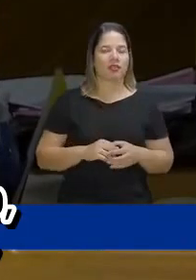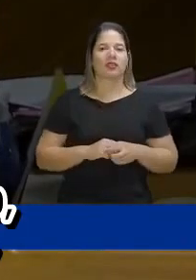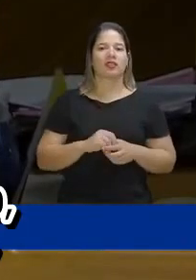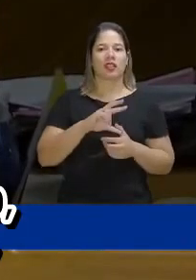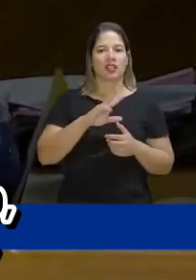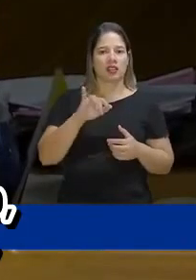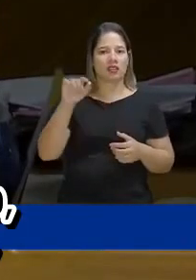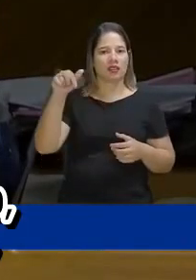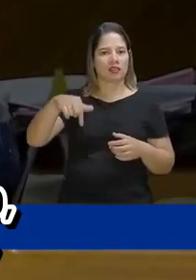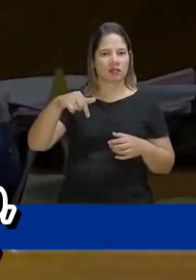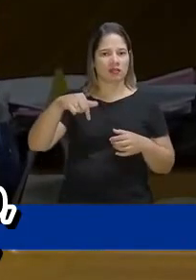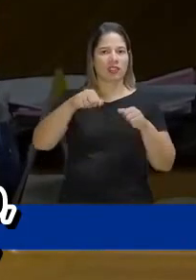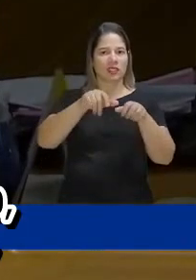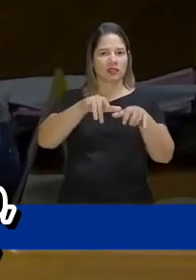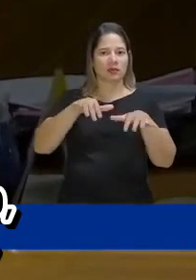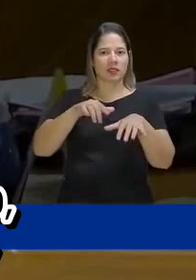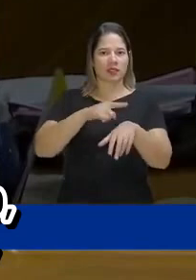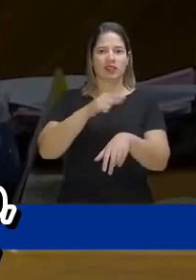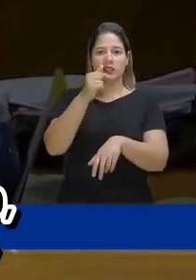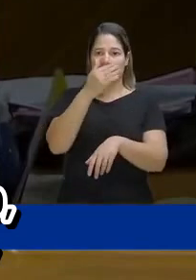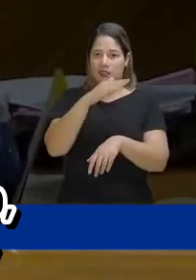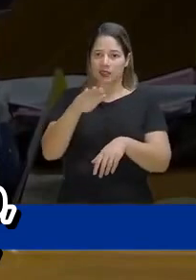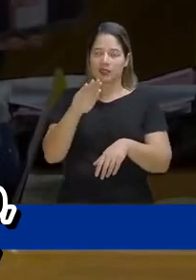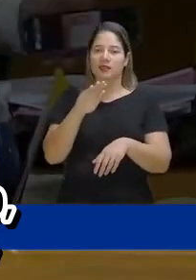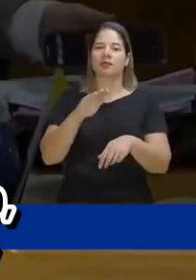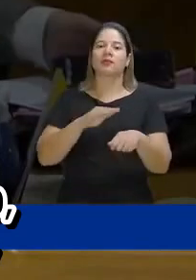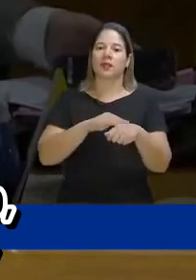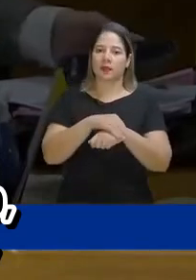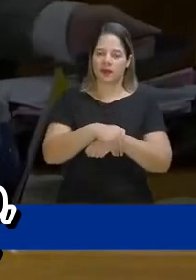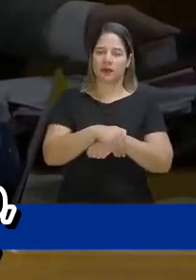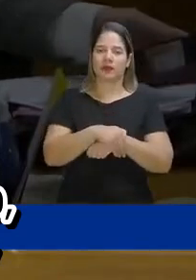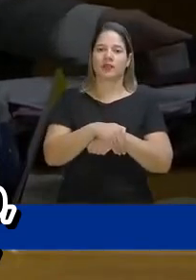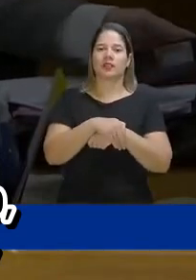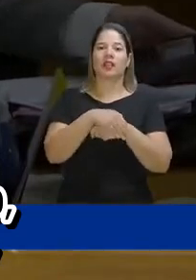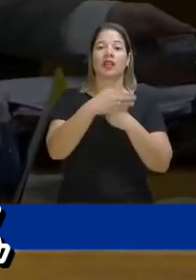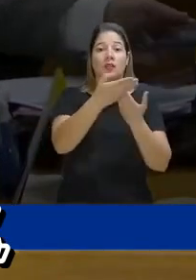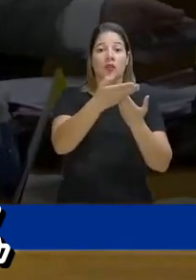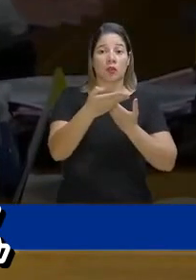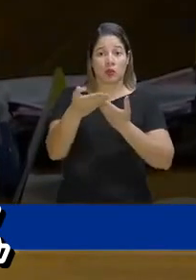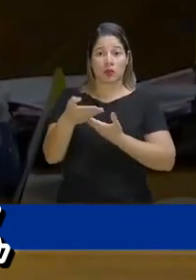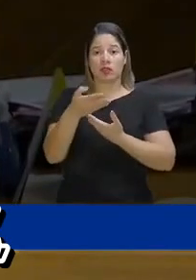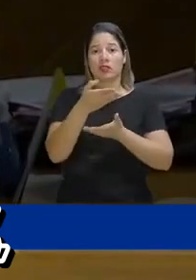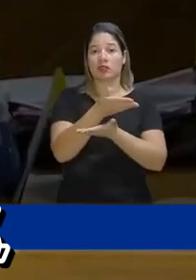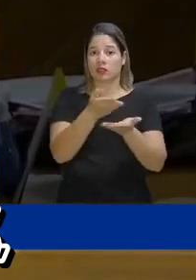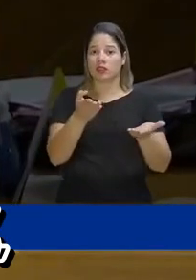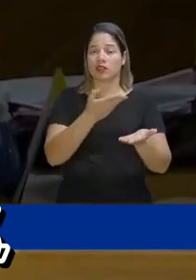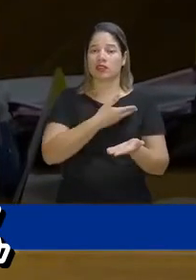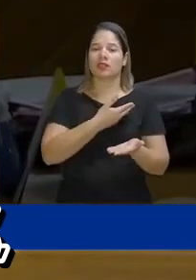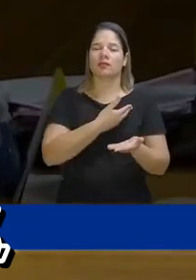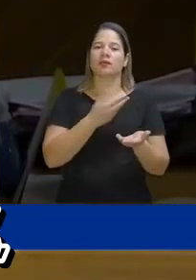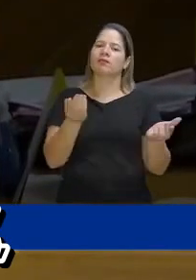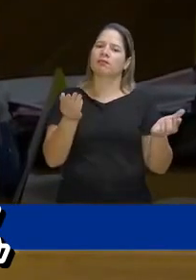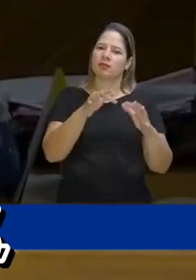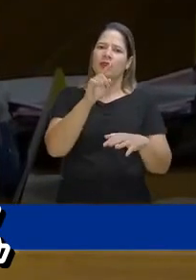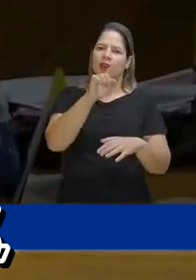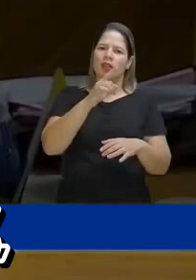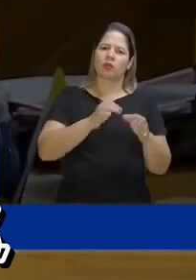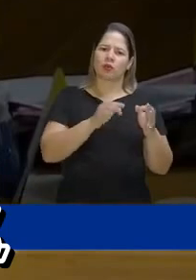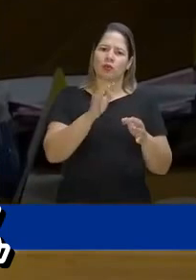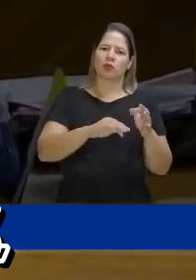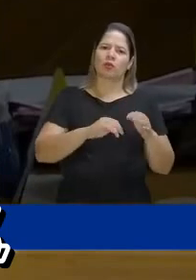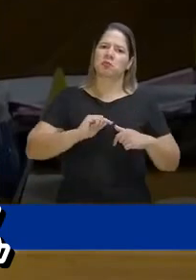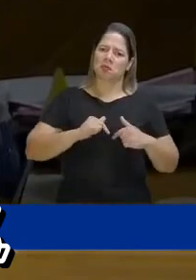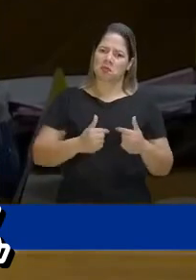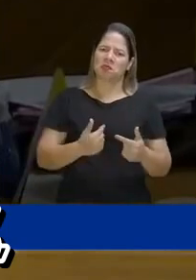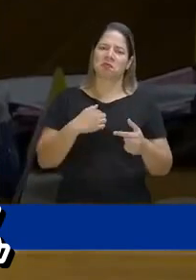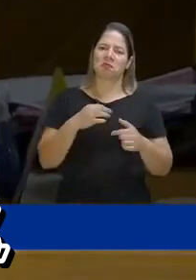da EGE, às 19h30, e eu estendo esse convite a todos os colegas, porque é um juiz realmente muito dedicado e, como disse,